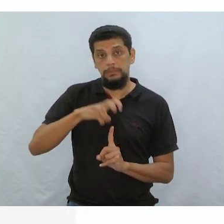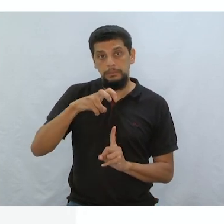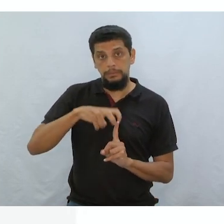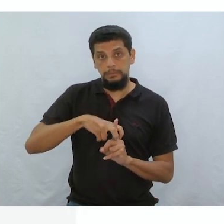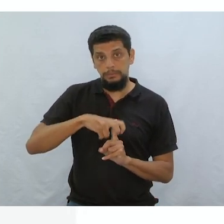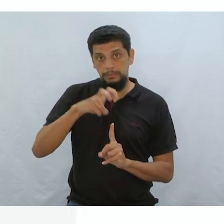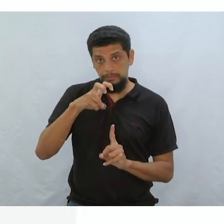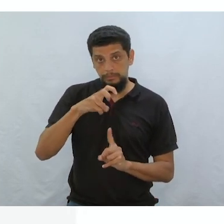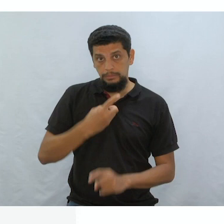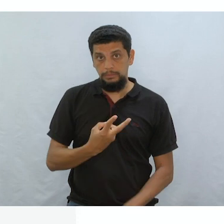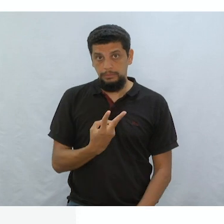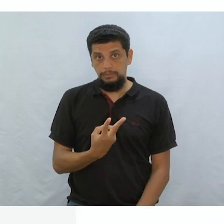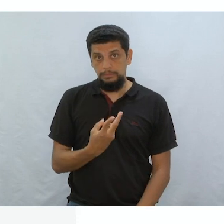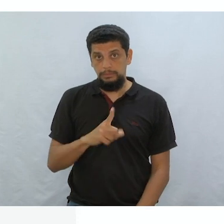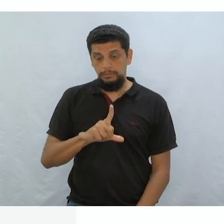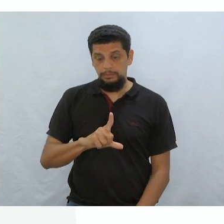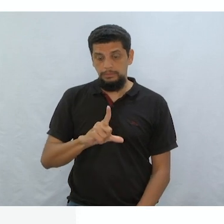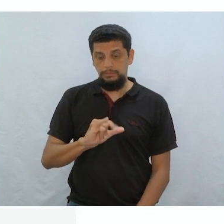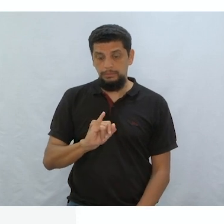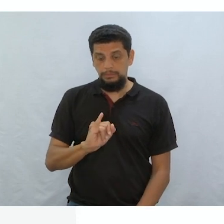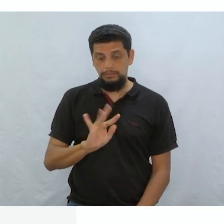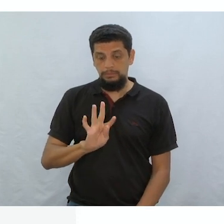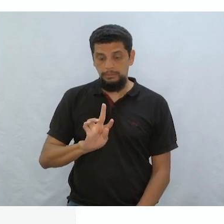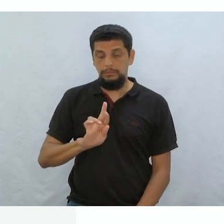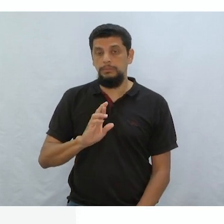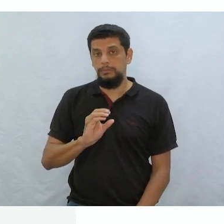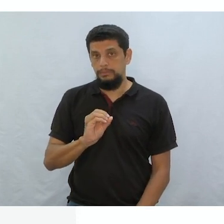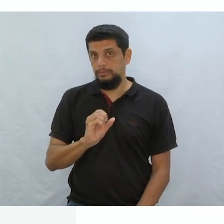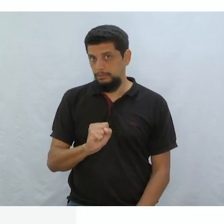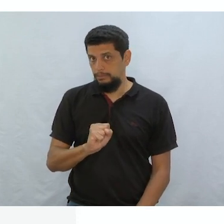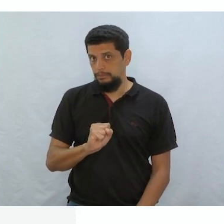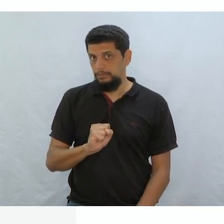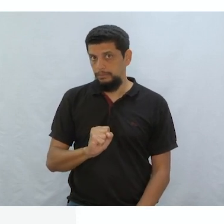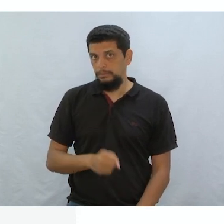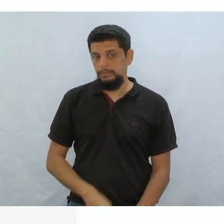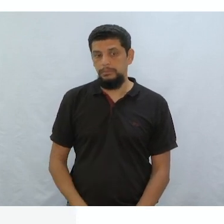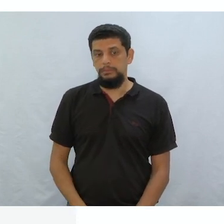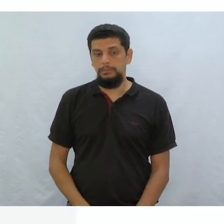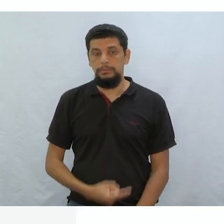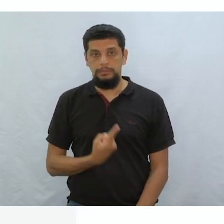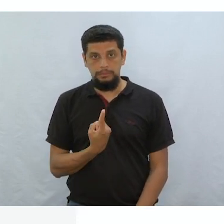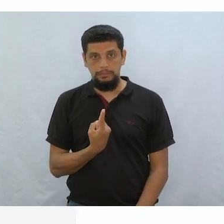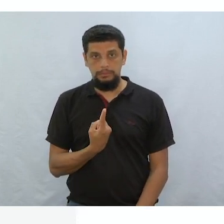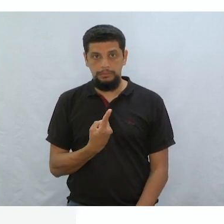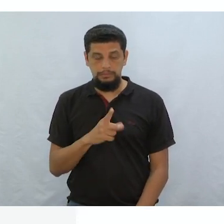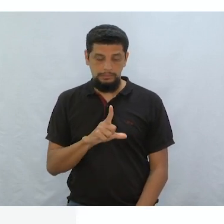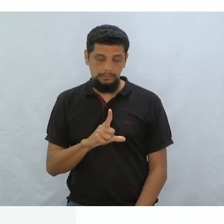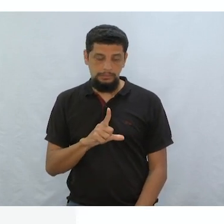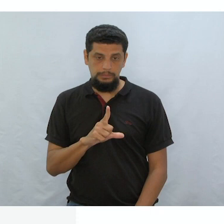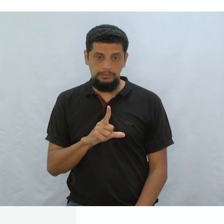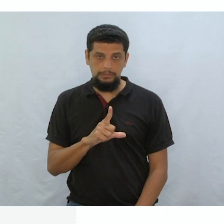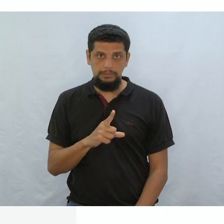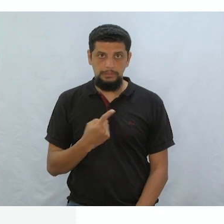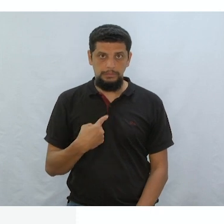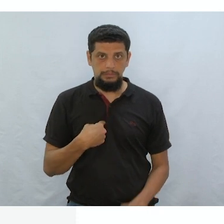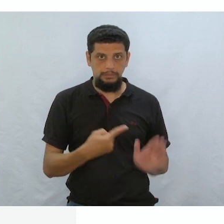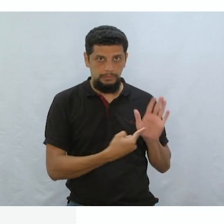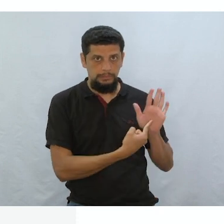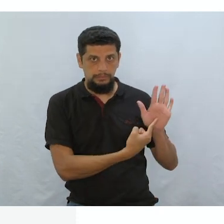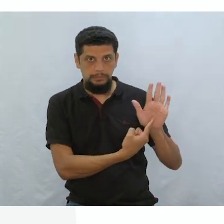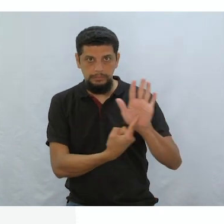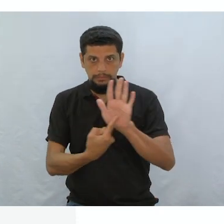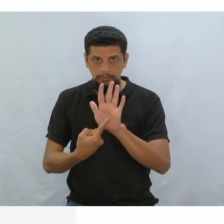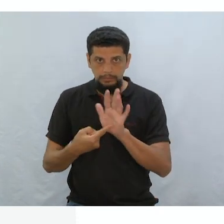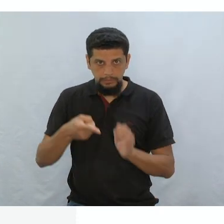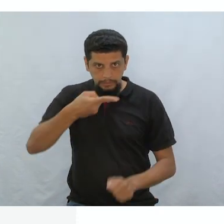Ou uma garrafa de 2 litros, né? Então, uma garrafa de 1 litro, eu trouxe